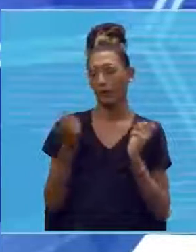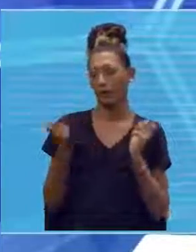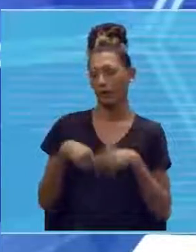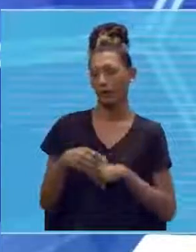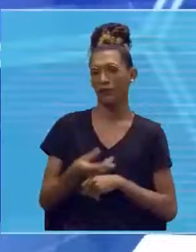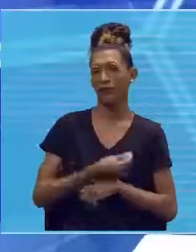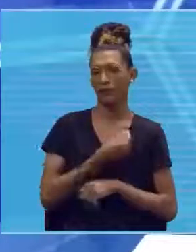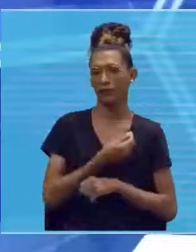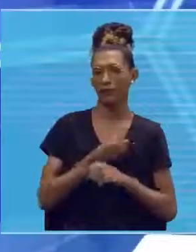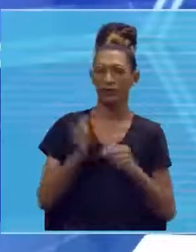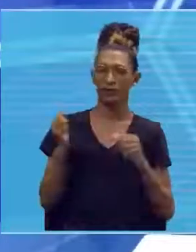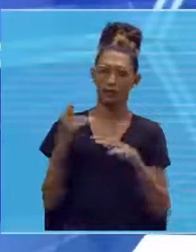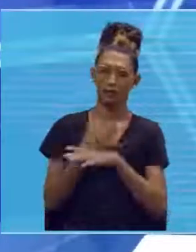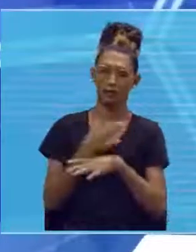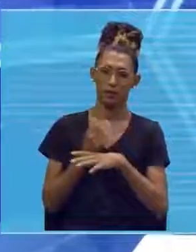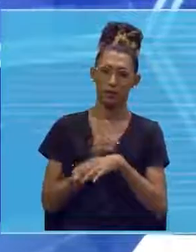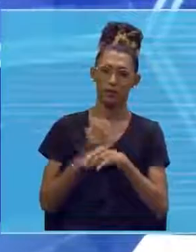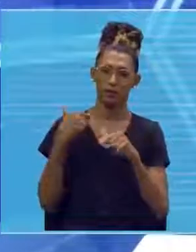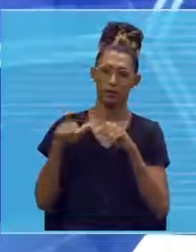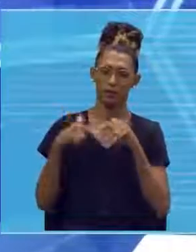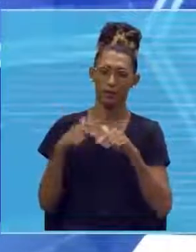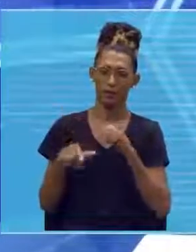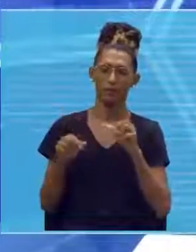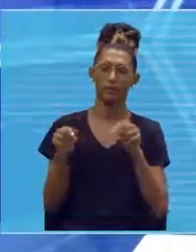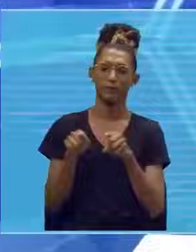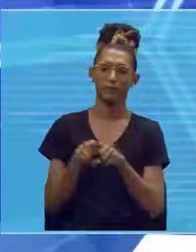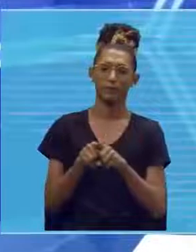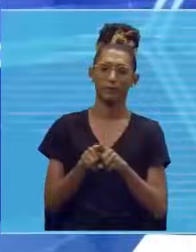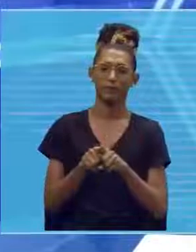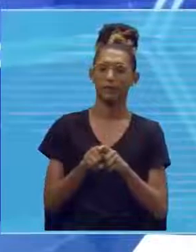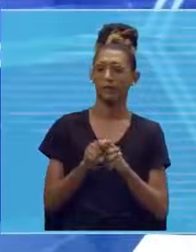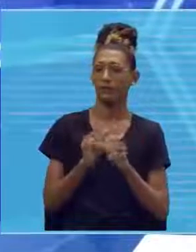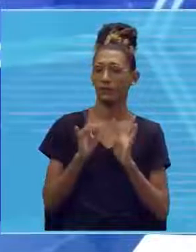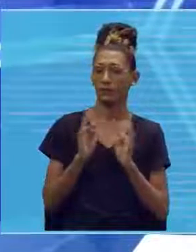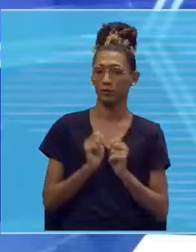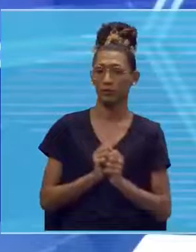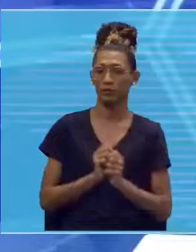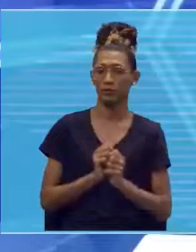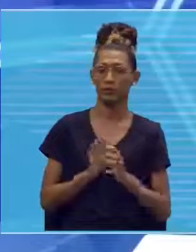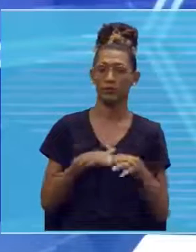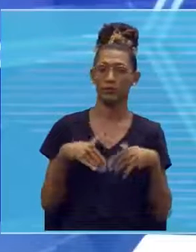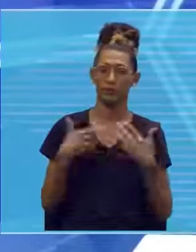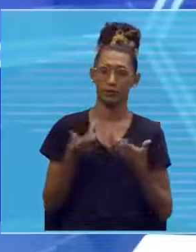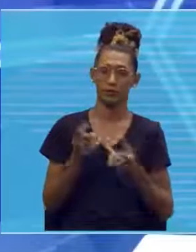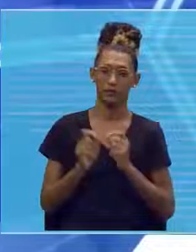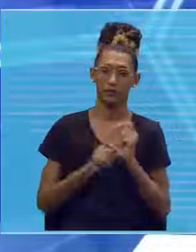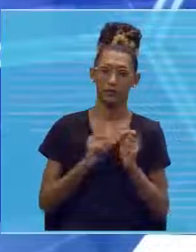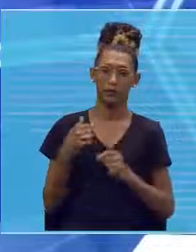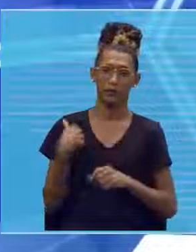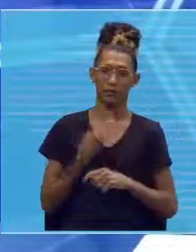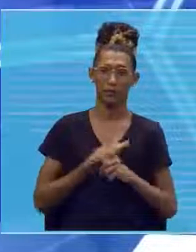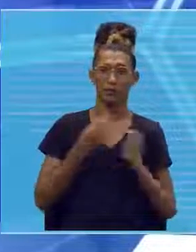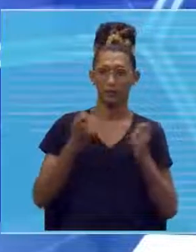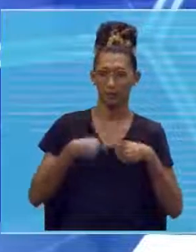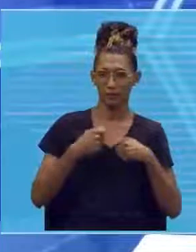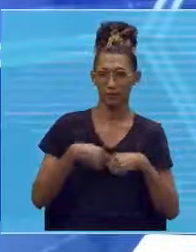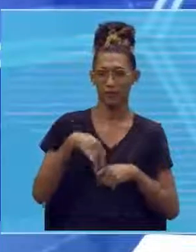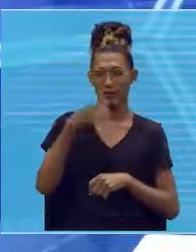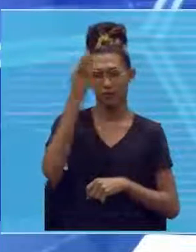trabalhamos e vivemos e existimos uma forma diferente do que toda essa galera né então a gente precisa entender